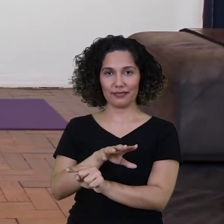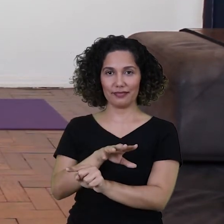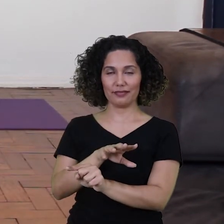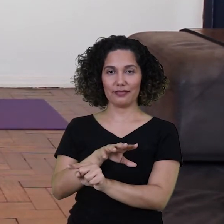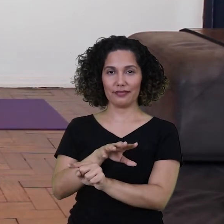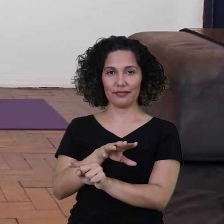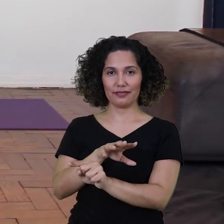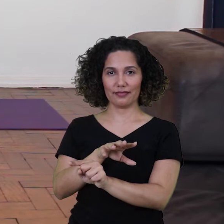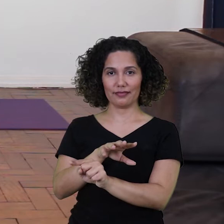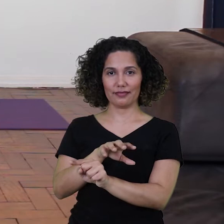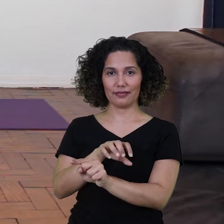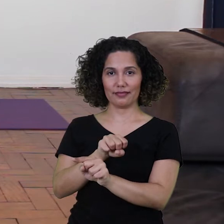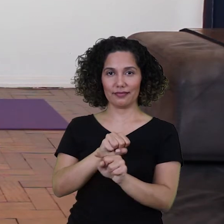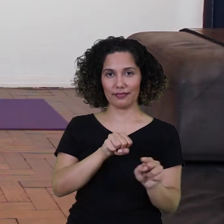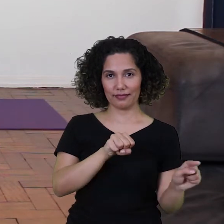Expira.